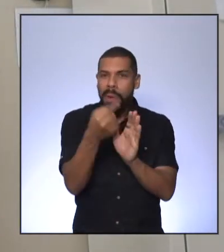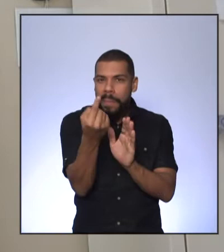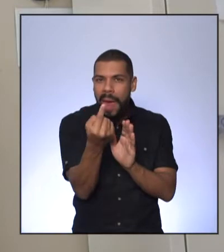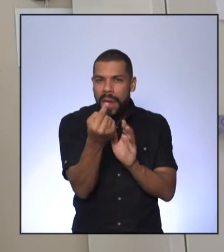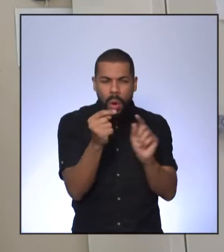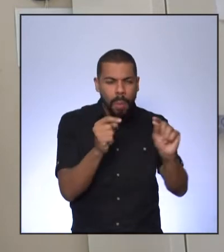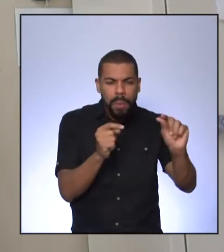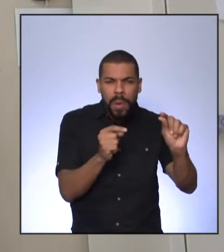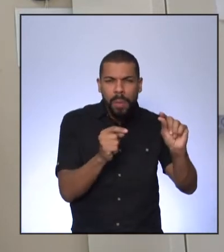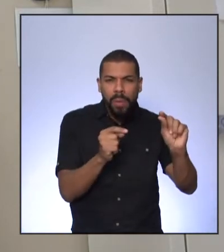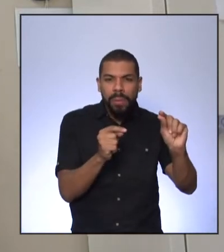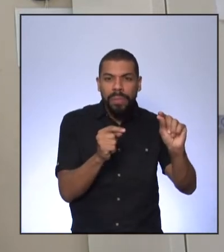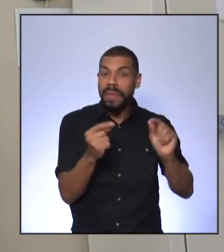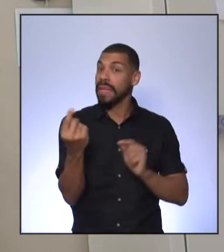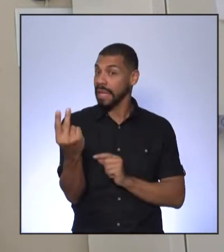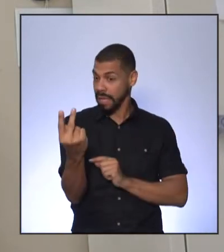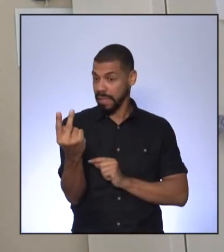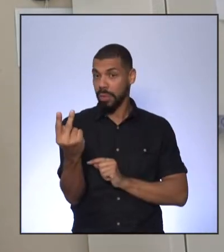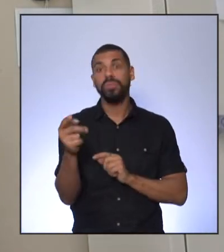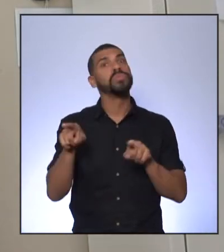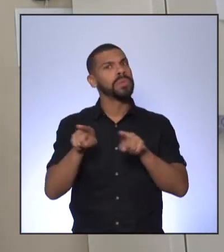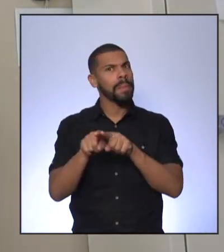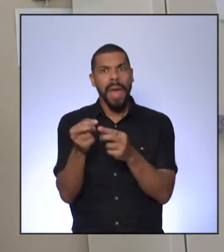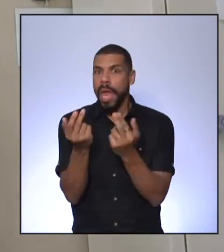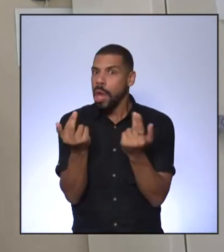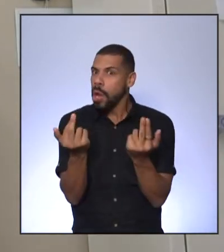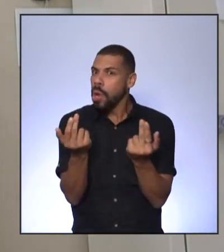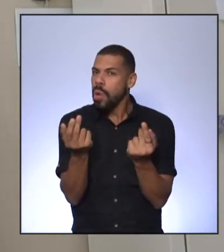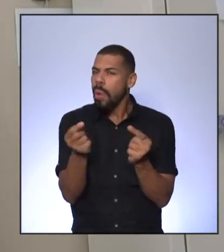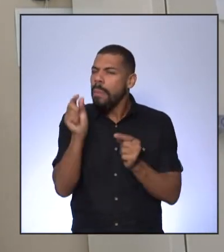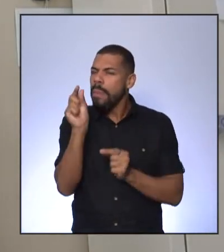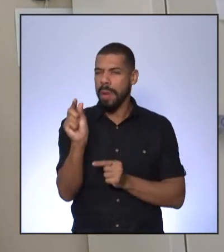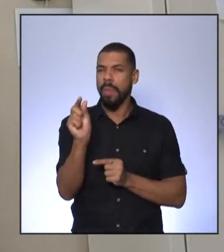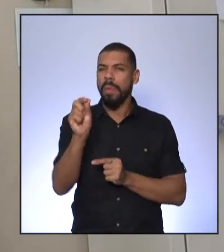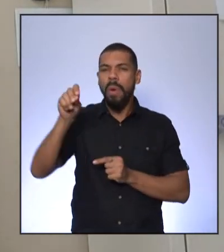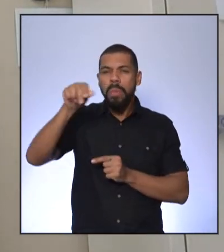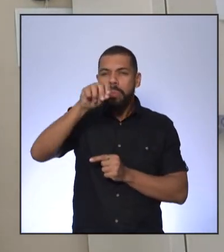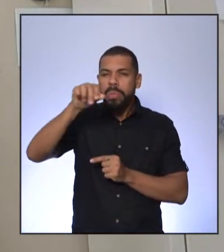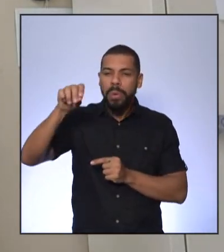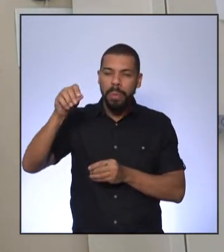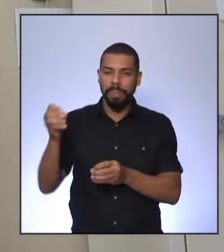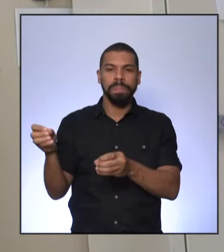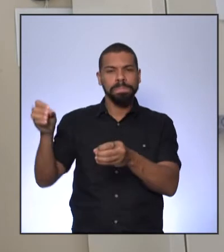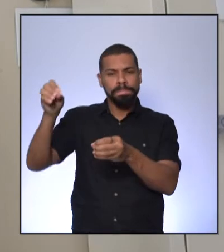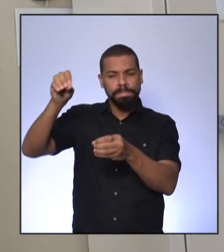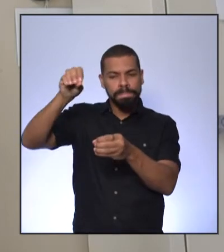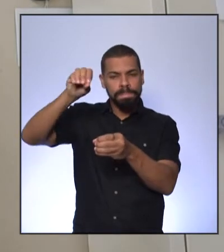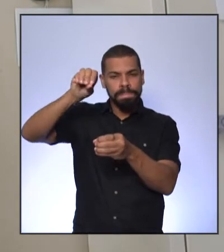pontinha de bicarbonato de sódio, nesse eu também vou adicionar uma pontinha de bicarbonato de sódio também.